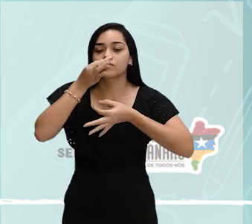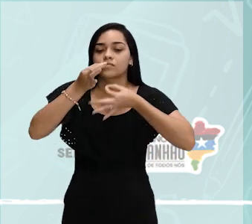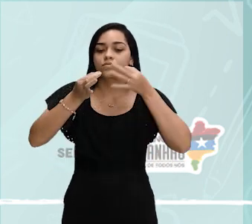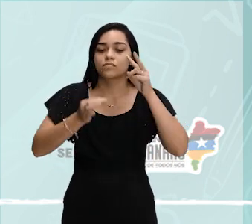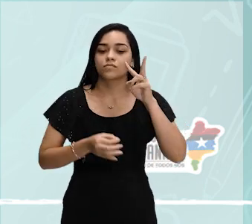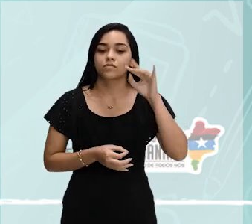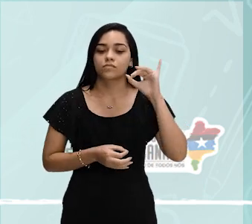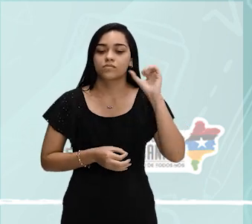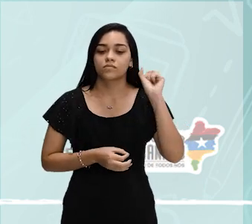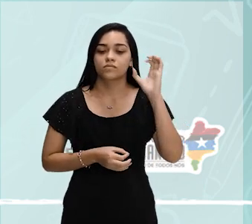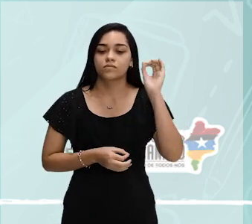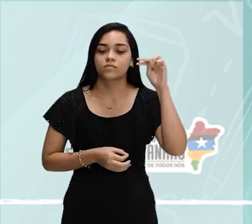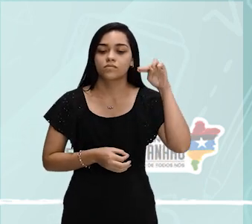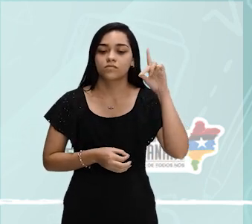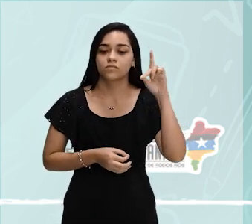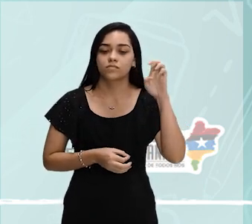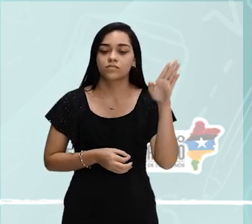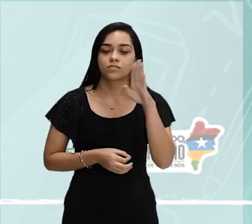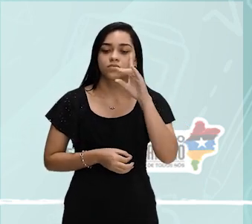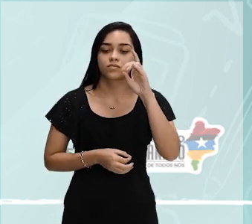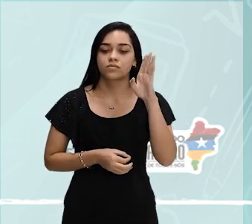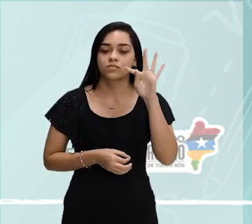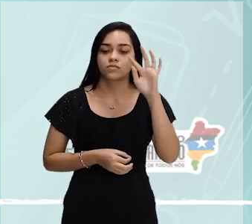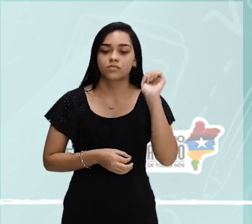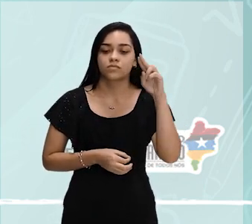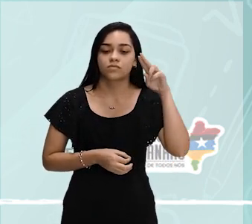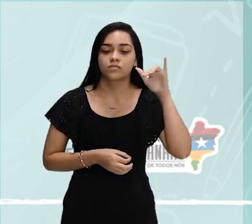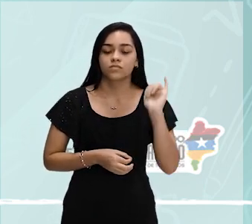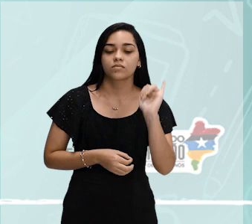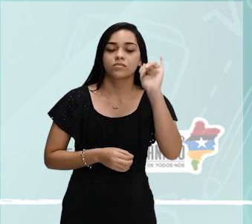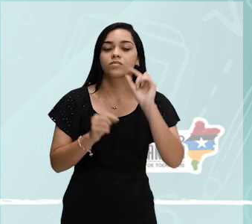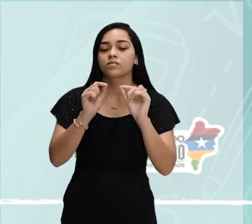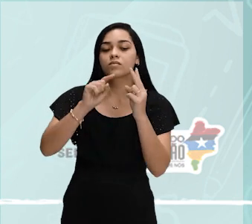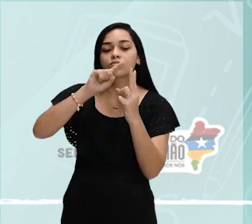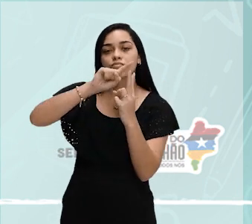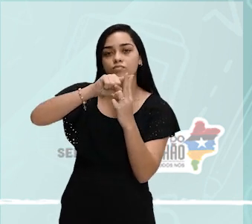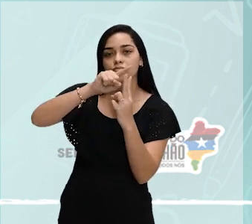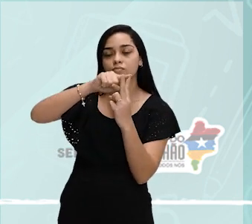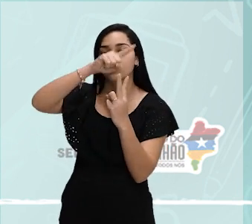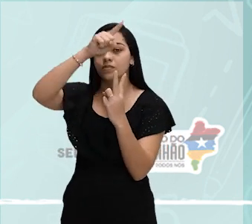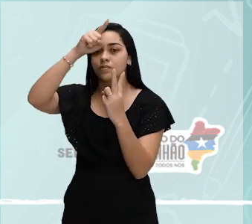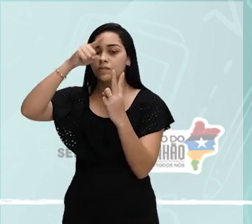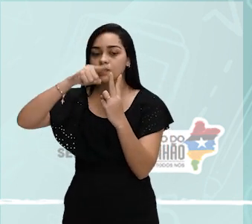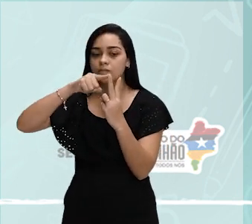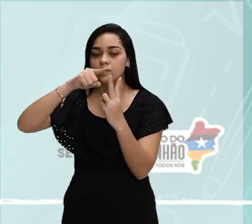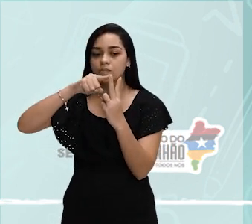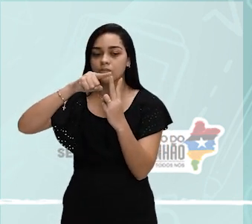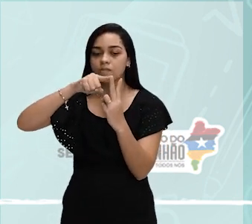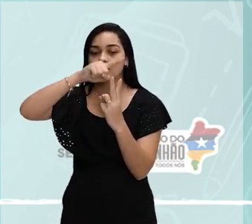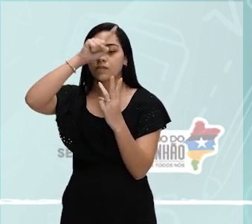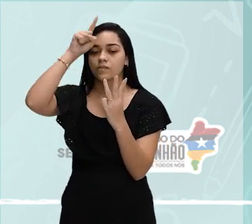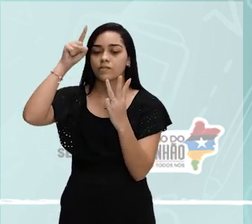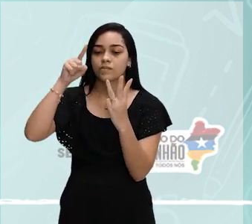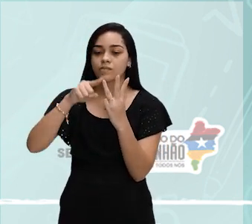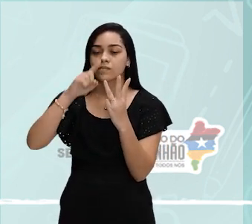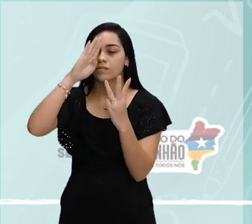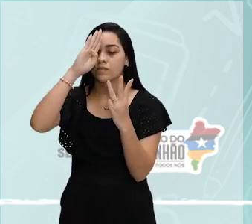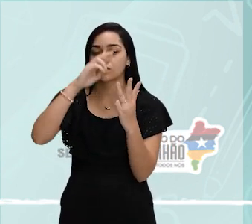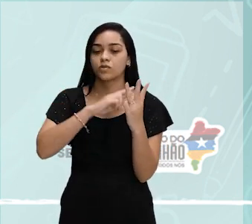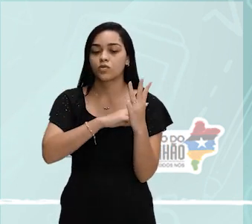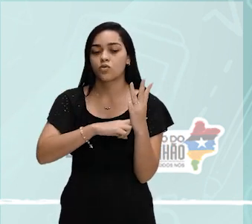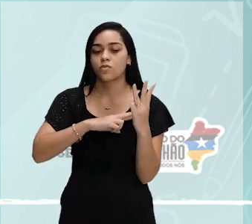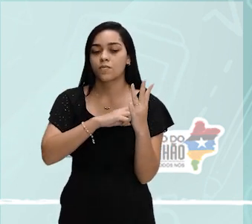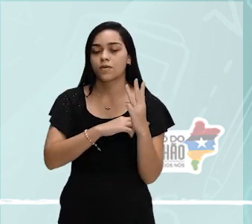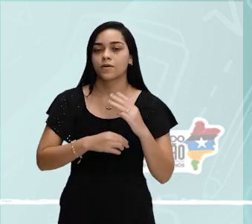de Visconde de Taunay estão O Encilhamento, A Retirada da Laguna e principalmente o